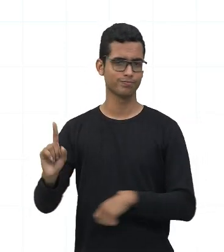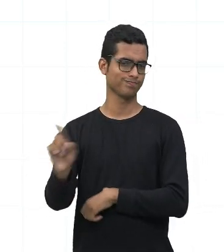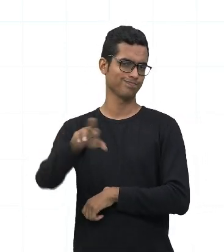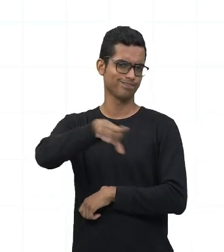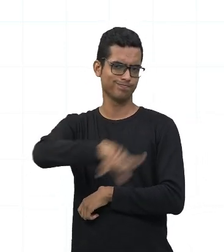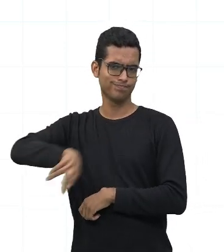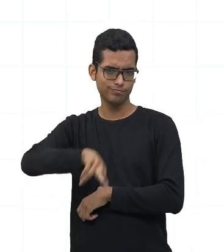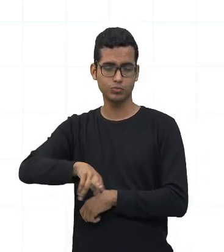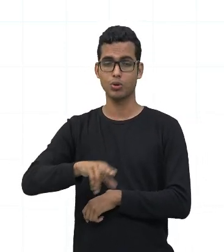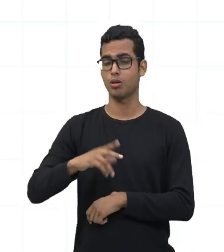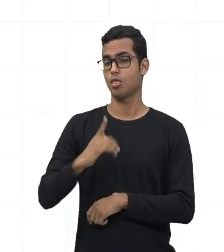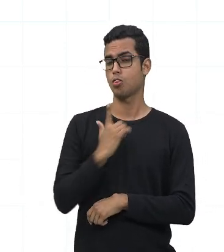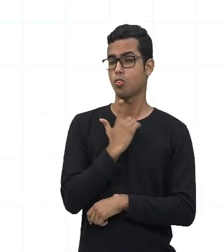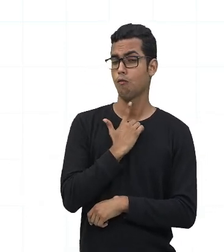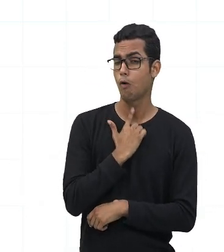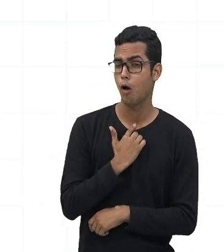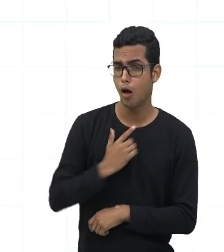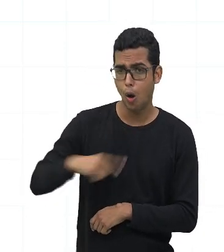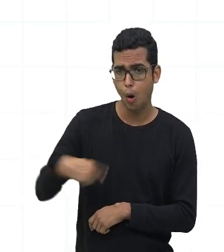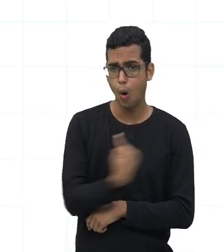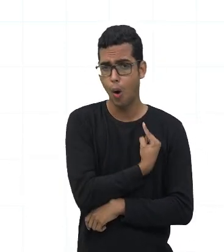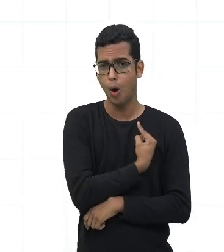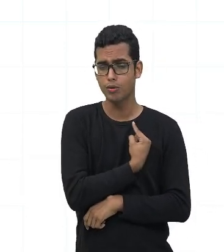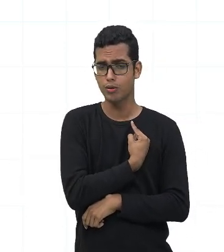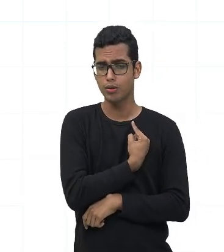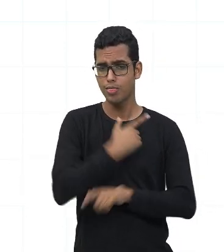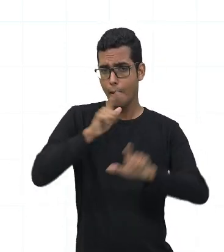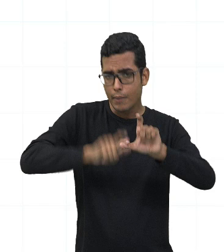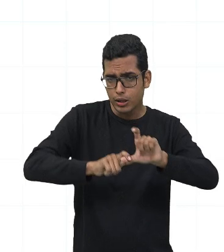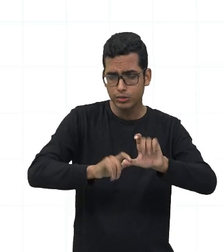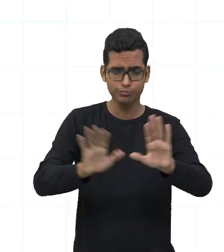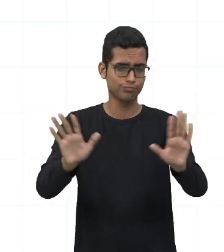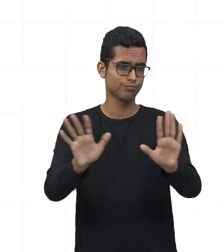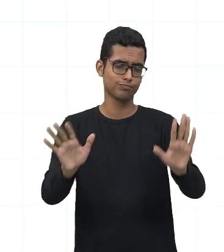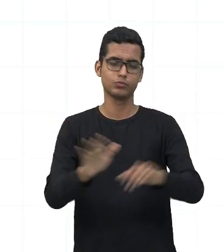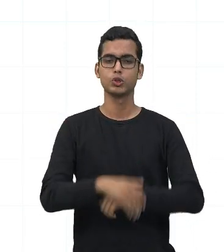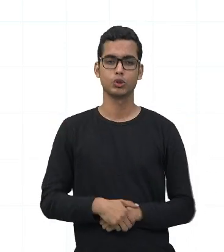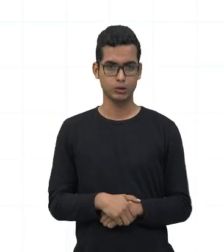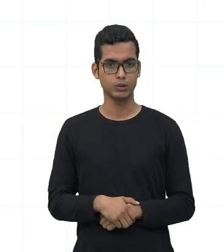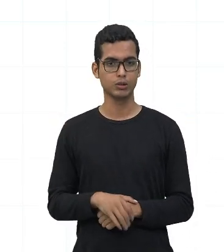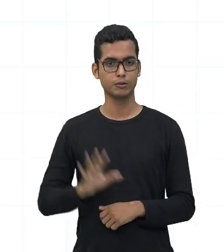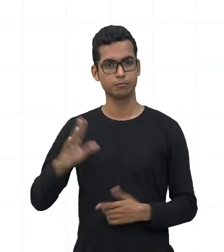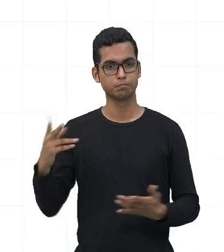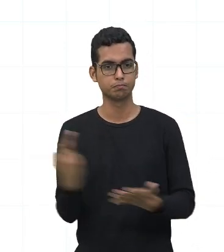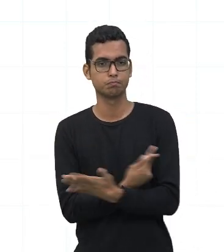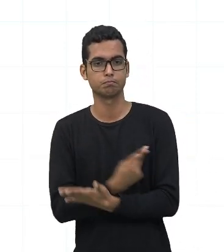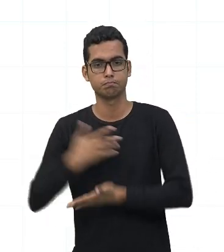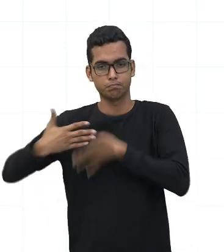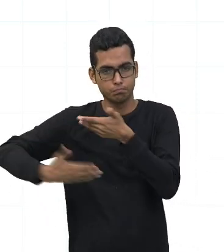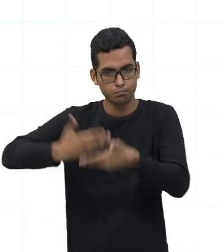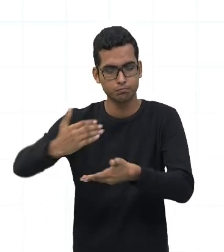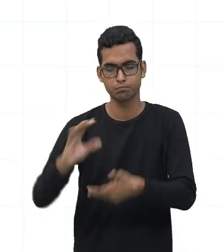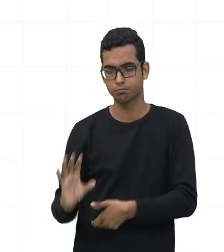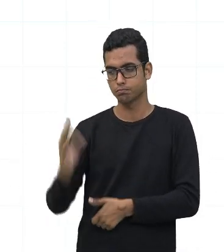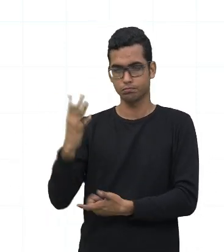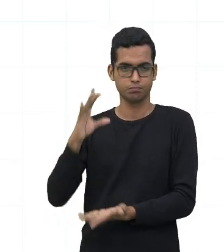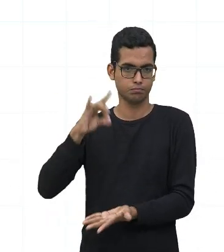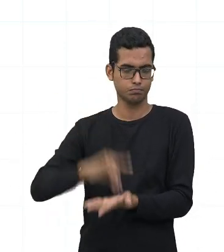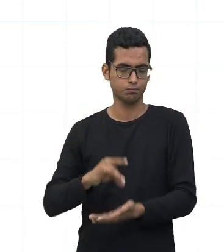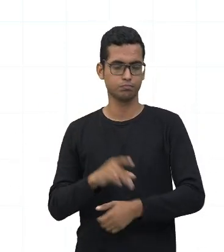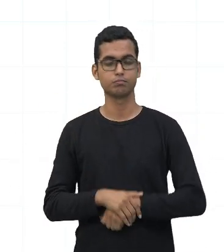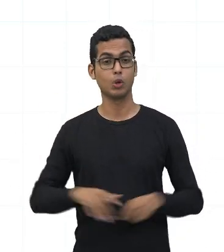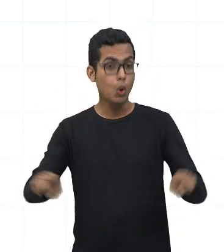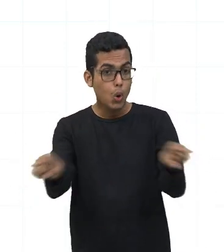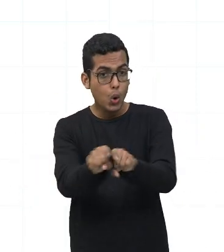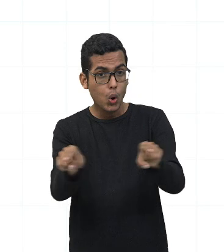nossa vontade, é algo que ocorreu, é um processo de realização, né? Algo